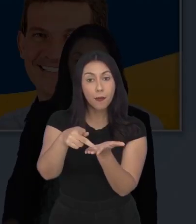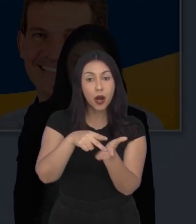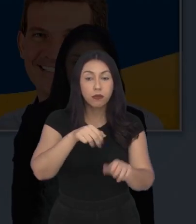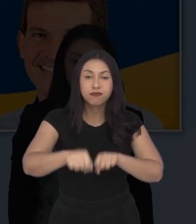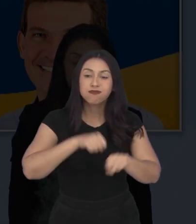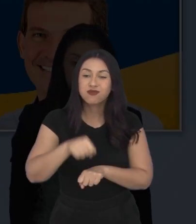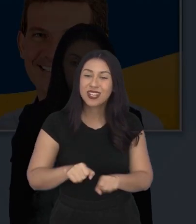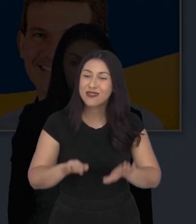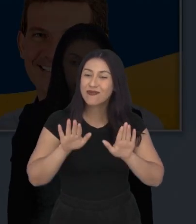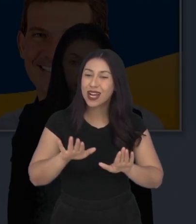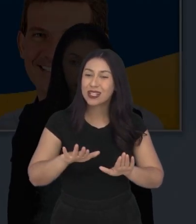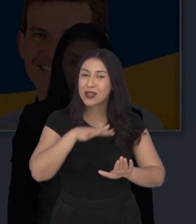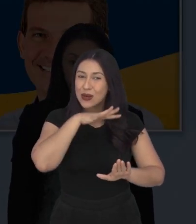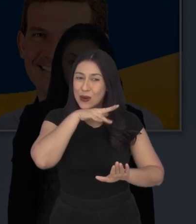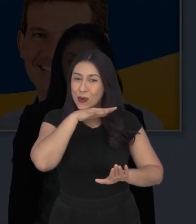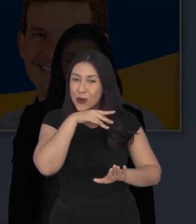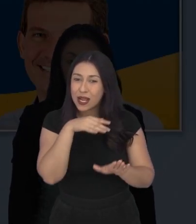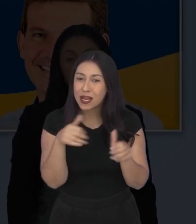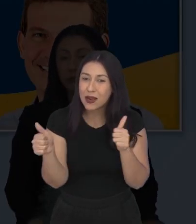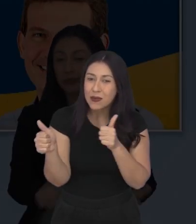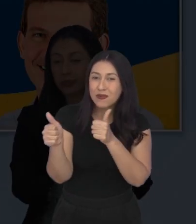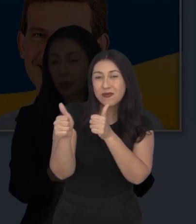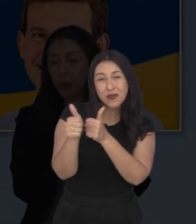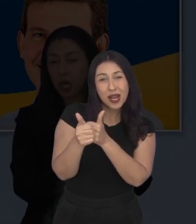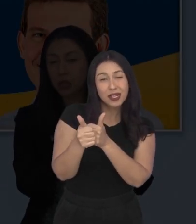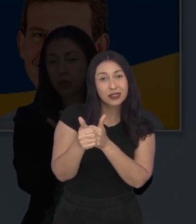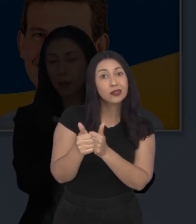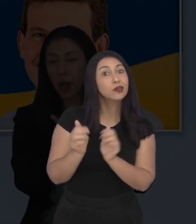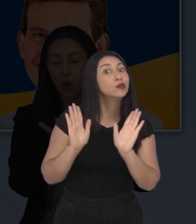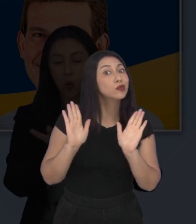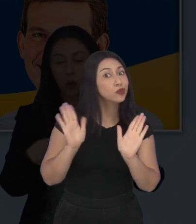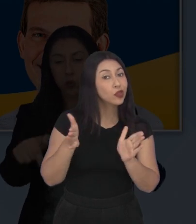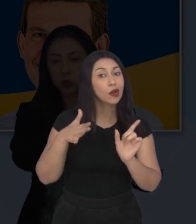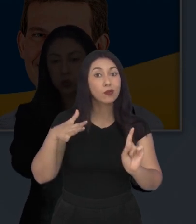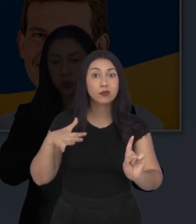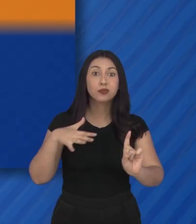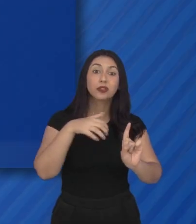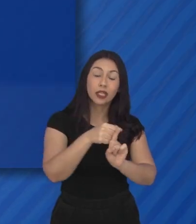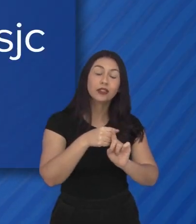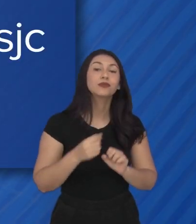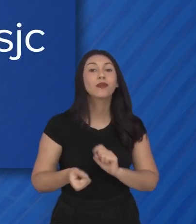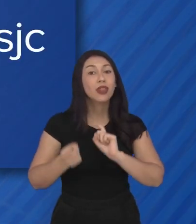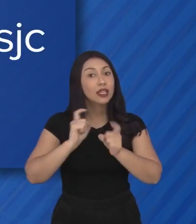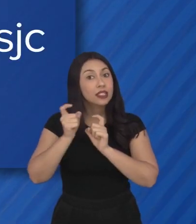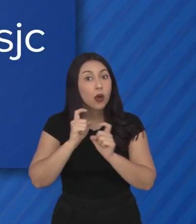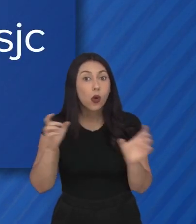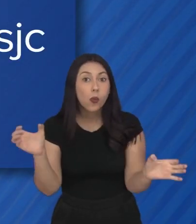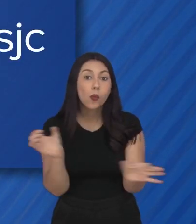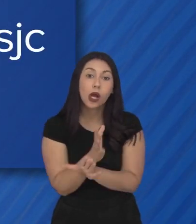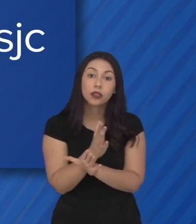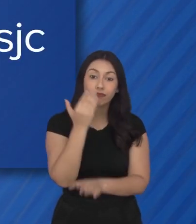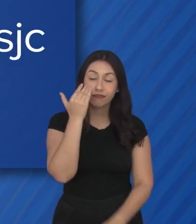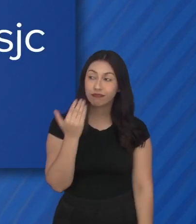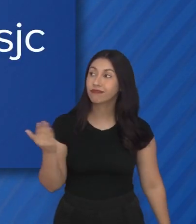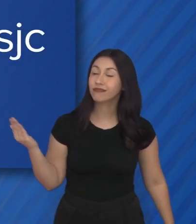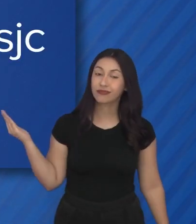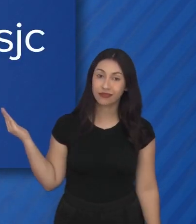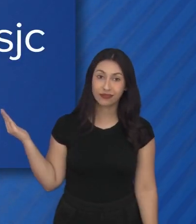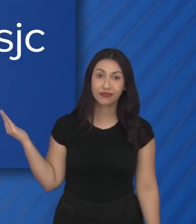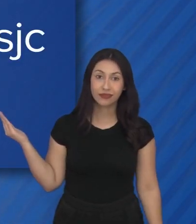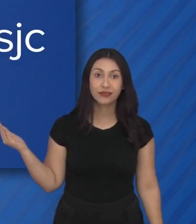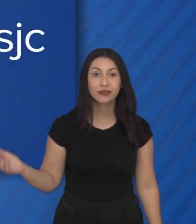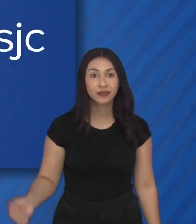lembrar que a gente lida com a dengue muito antes de surgir essa vacina. Então, a gente já sabe algumas coisas. A gente sabe que a